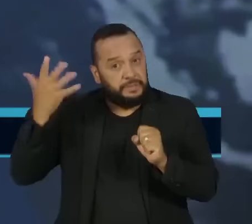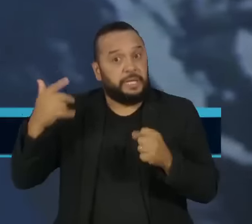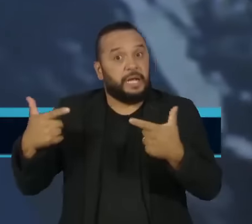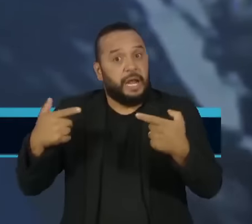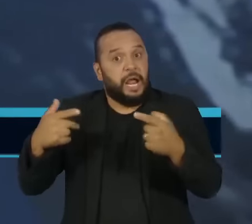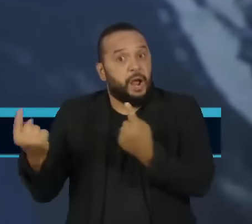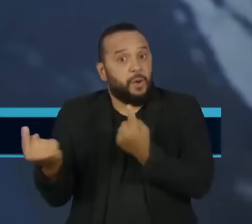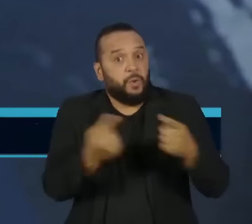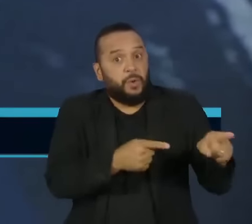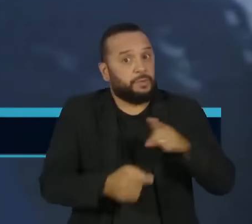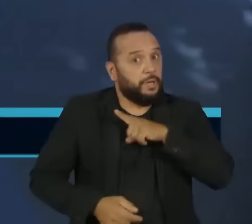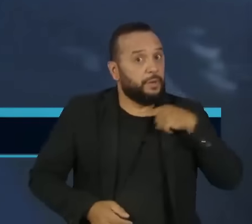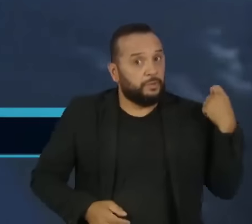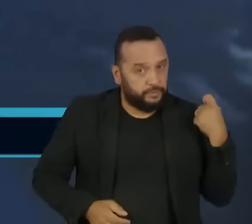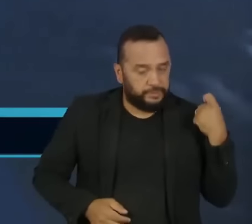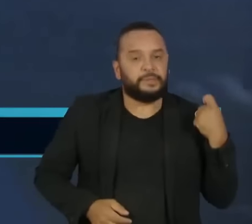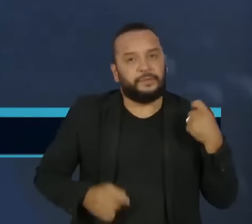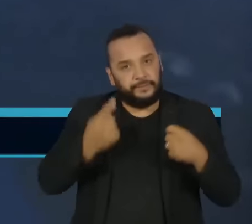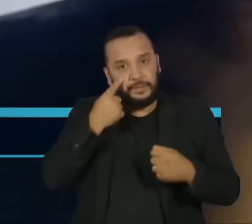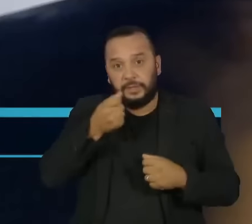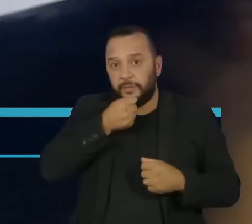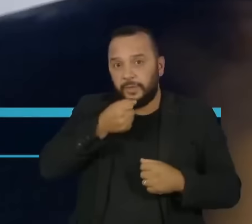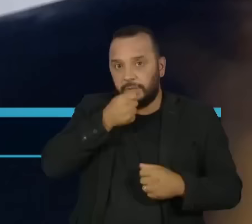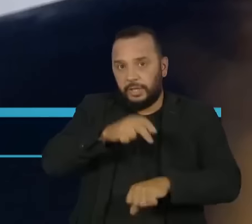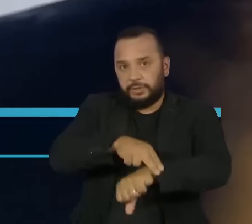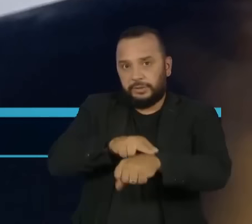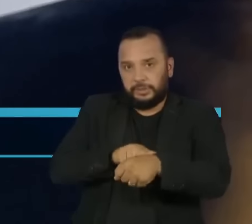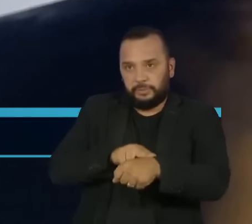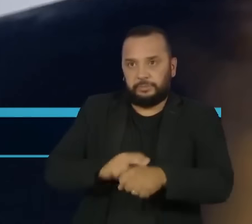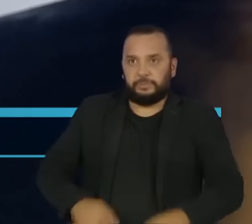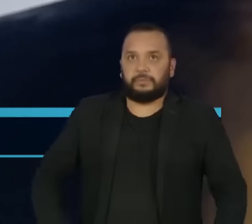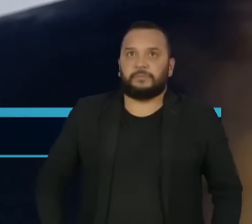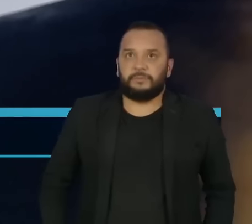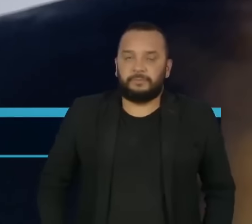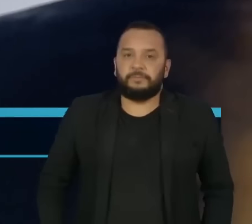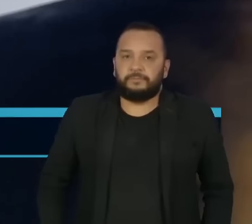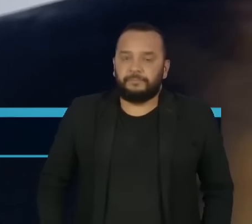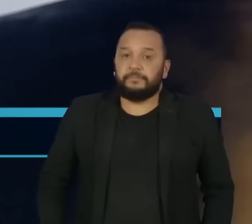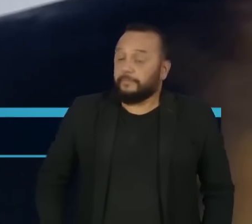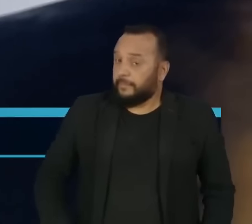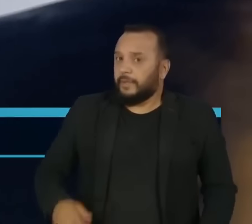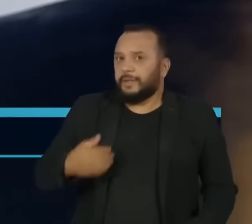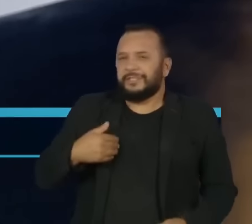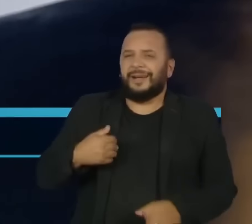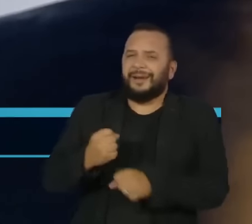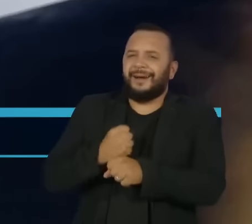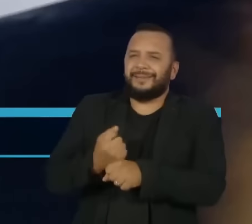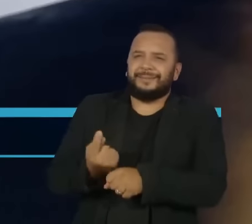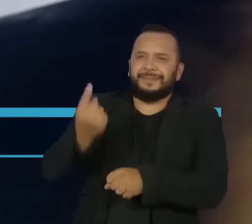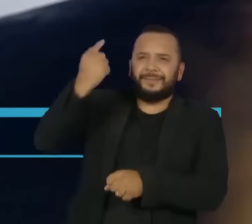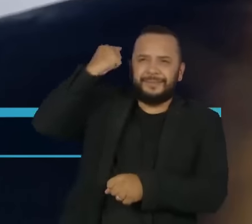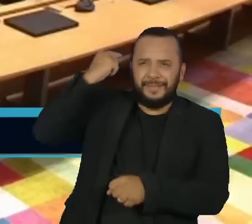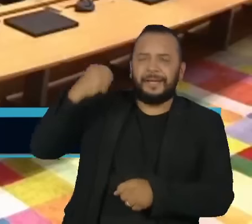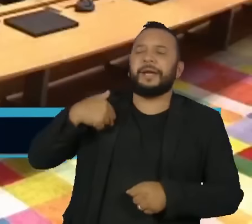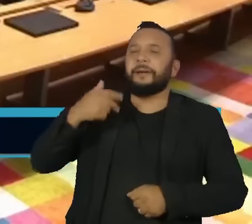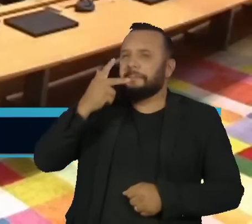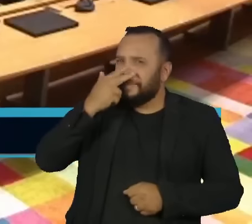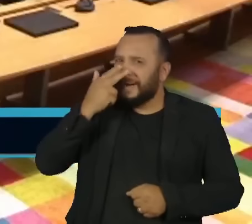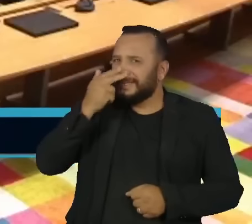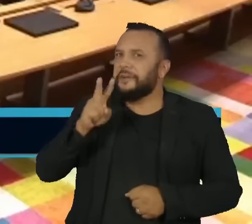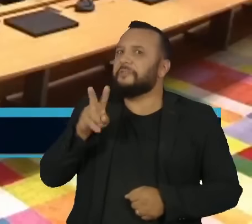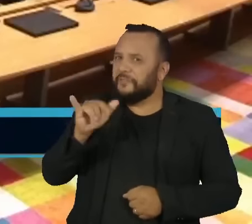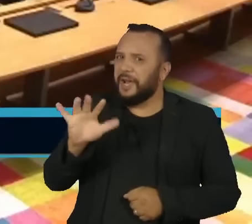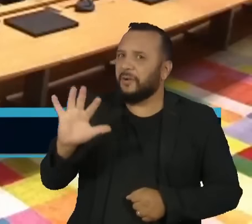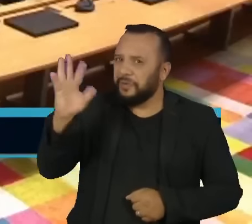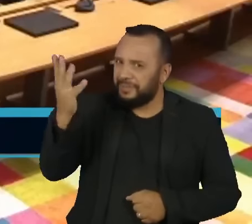reportagem do correspondente em Londres, Leão Serva. O que poucos anos atrás parecia uma profecia apocalíptica passou a